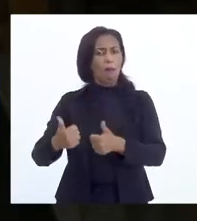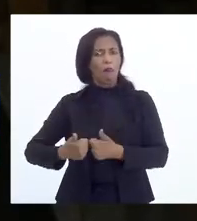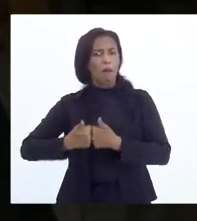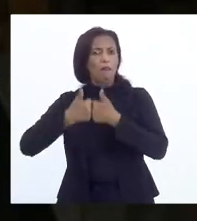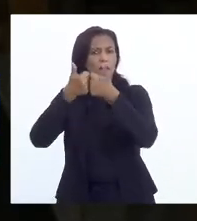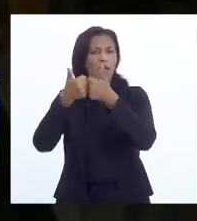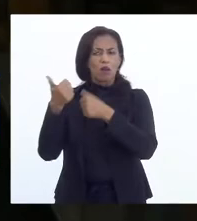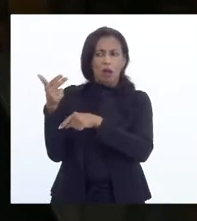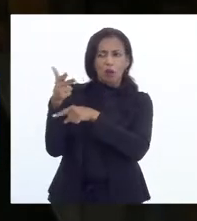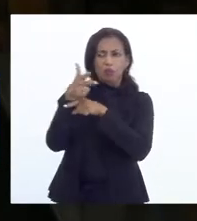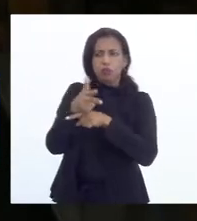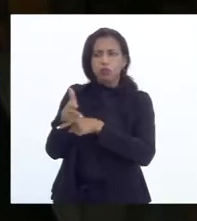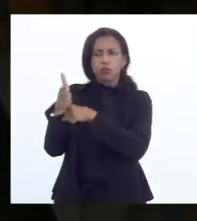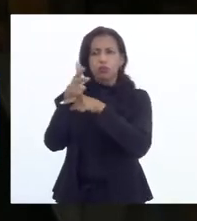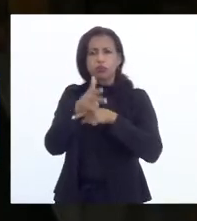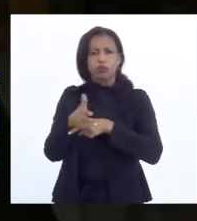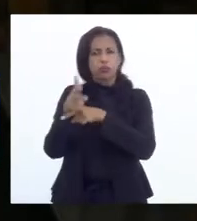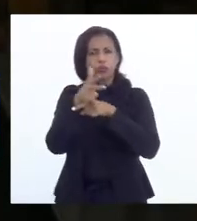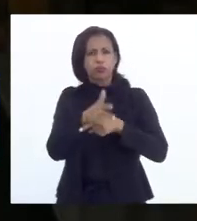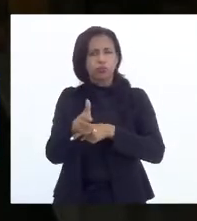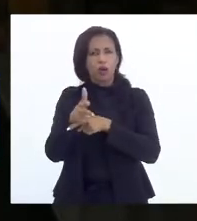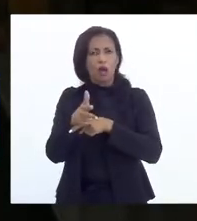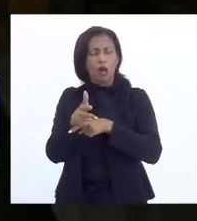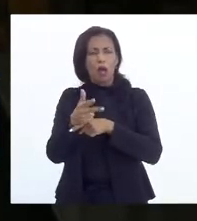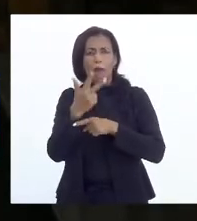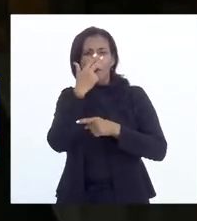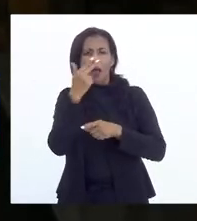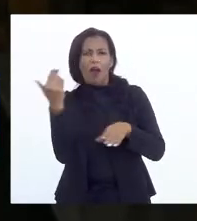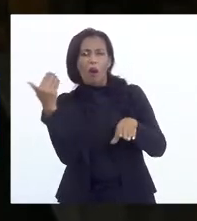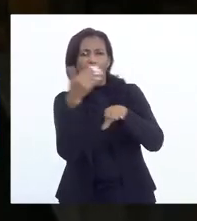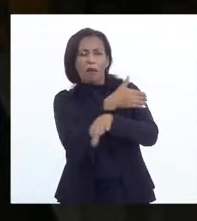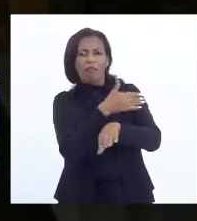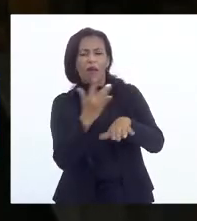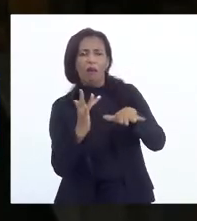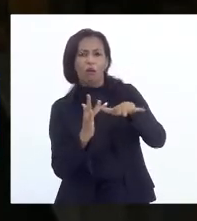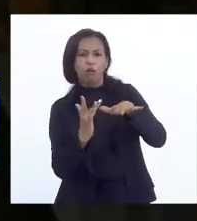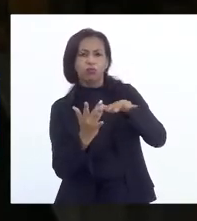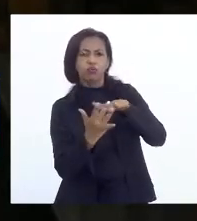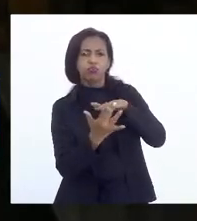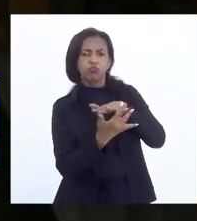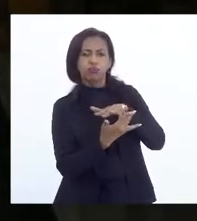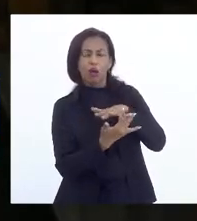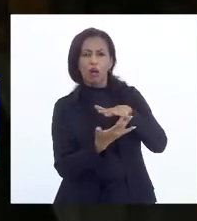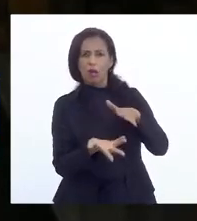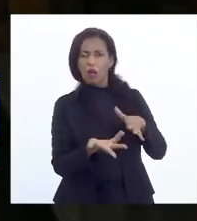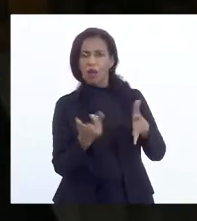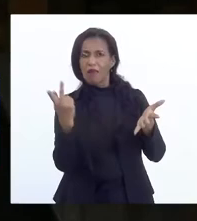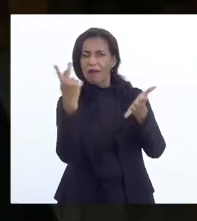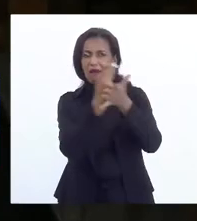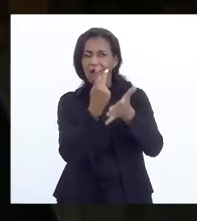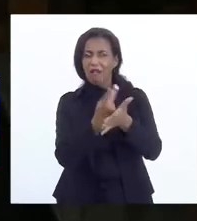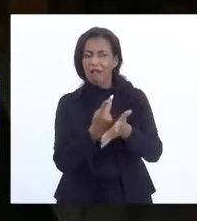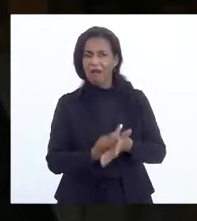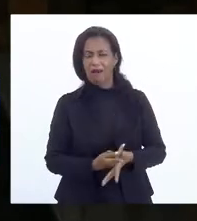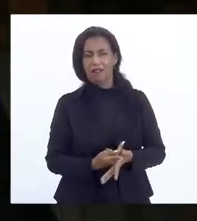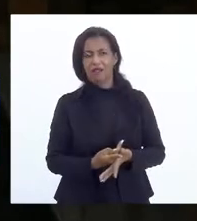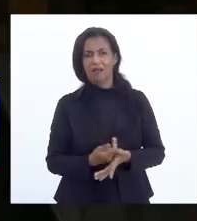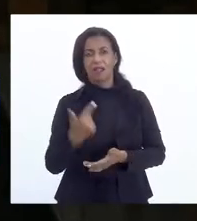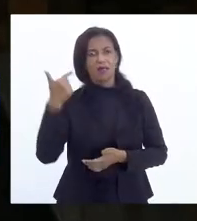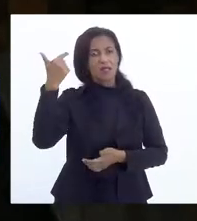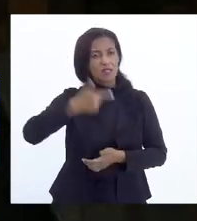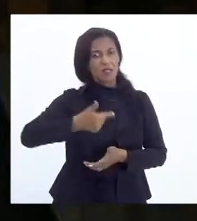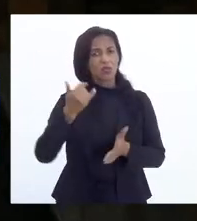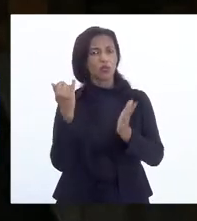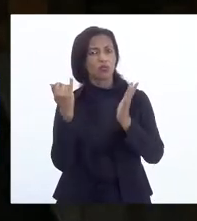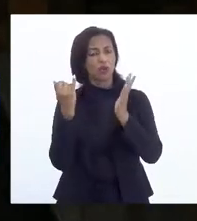filmagem, buscando com isso alimentar as suas redes sociais. Aliás, redes sociais essas que, segundo já saiu publicado